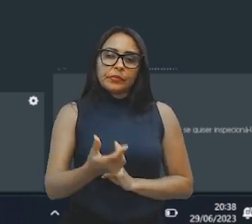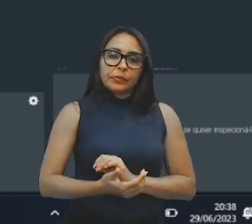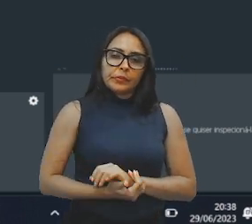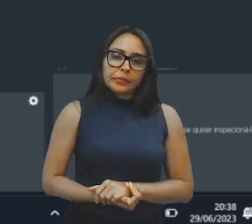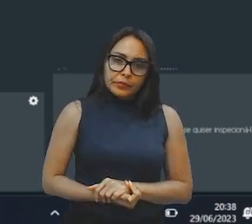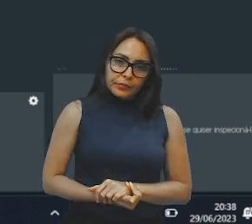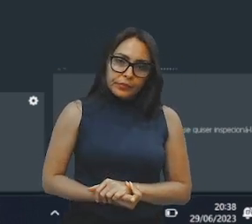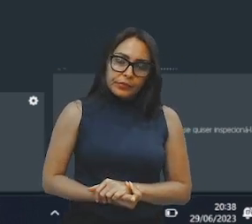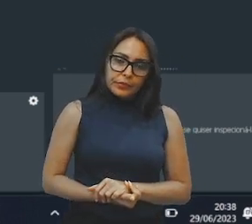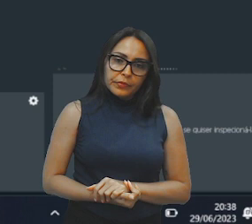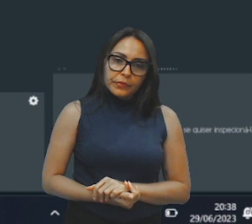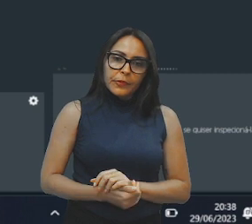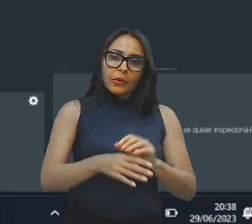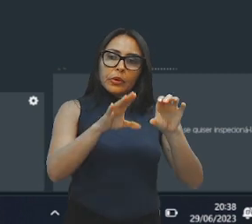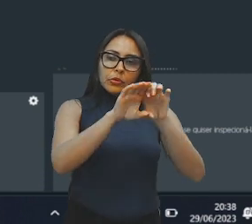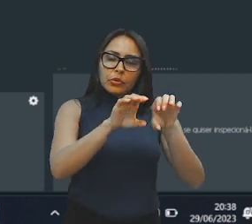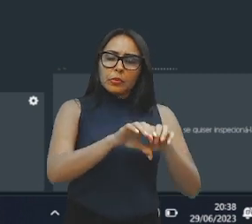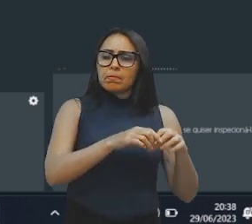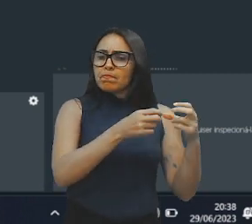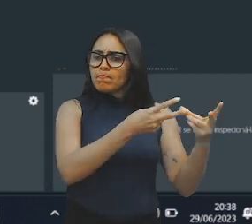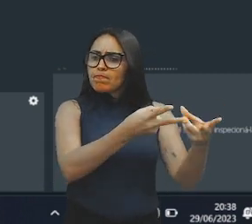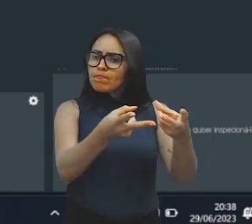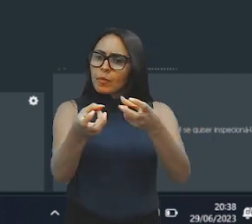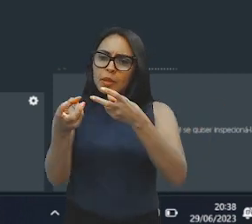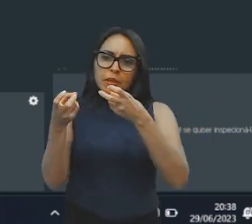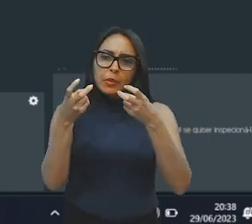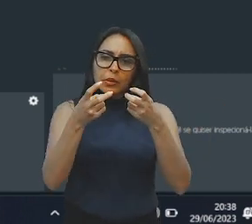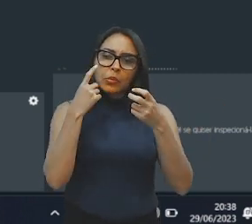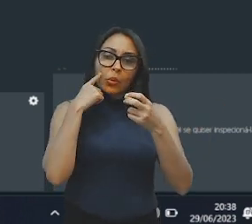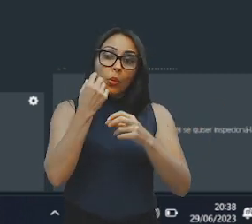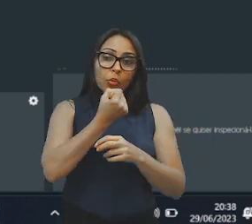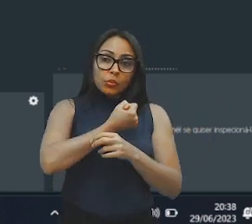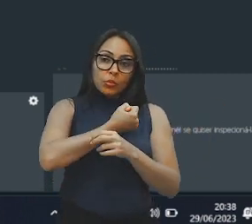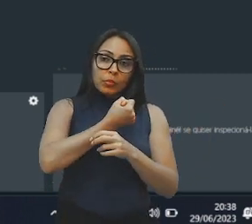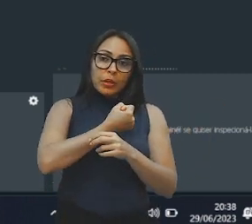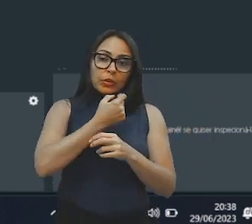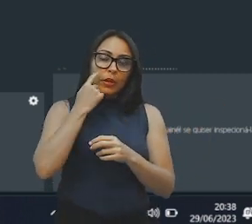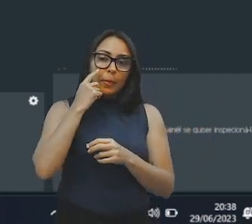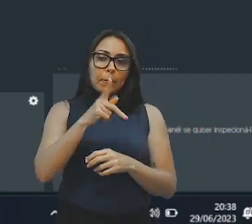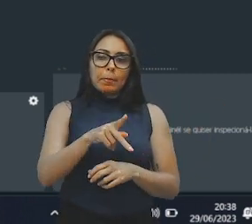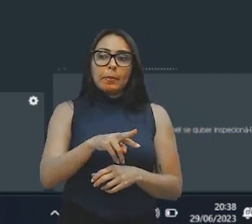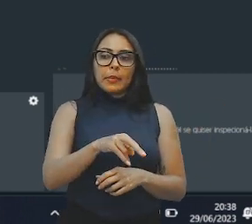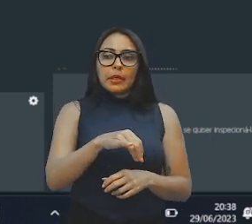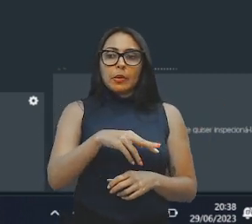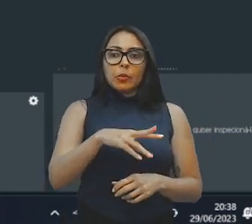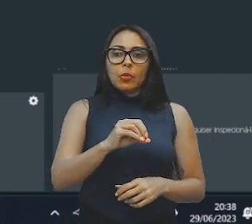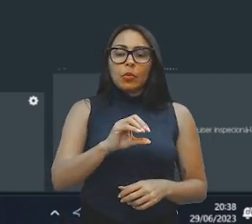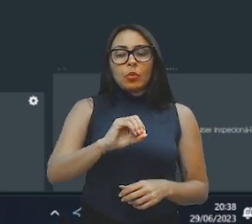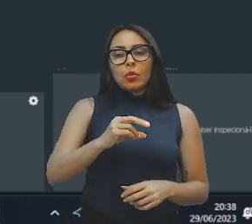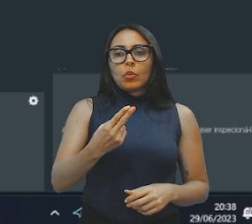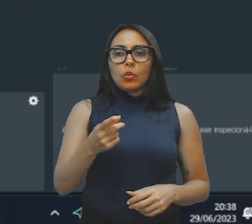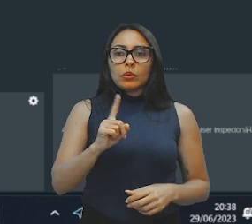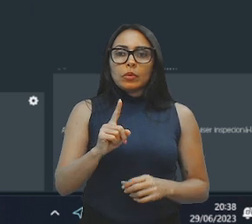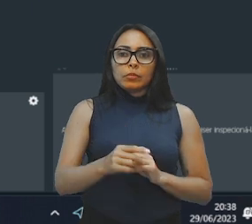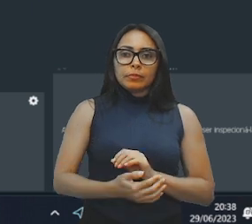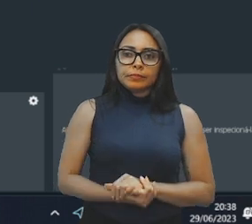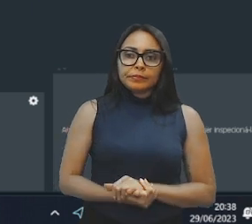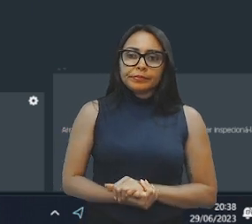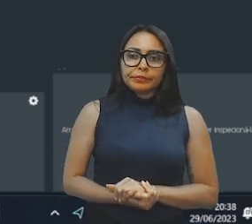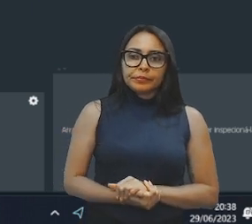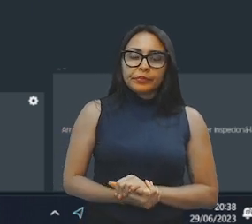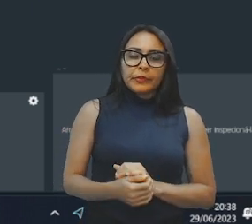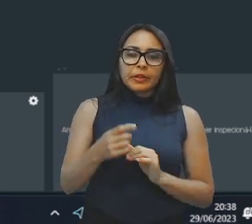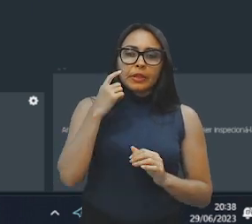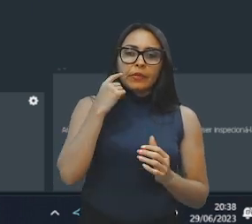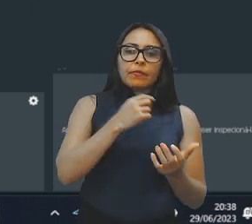para identificar se um número ele é primo ou não. Então nós começamos com a declaração de variáveis do tipo